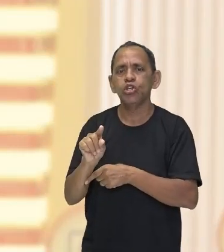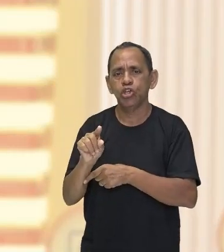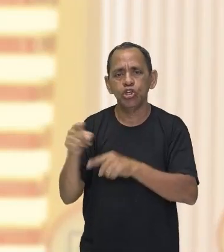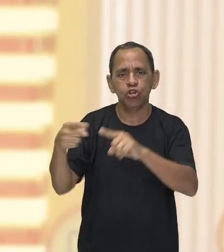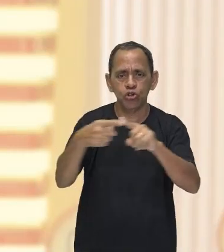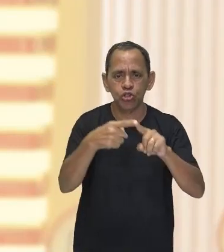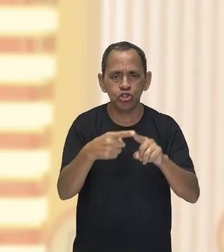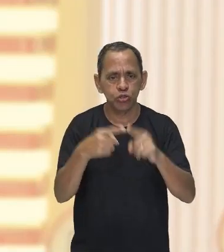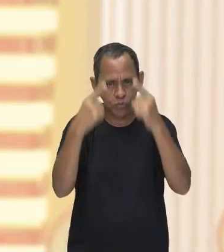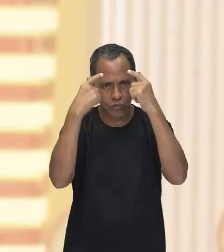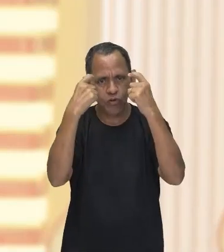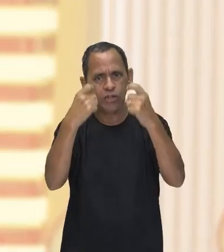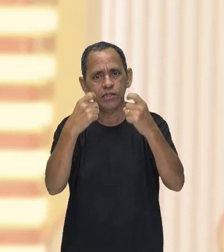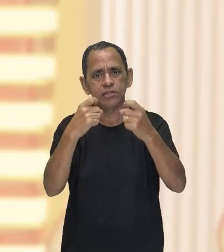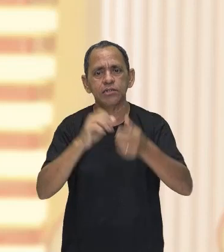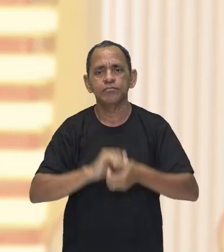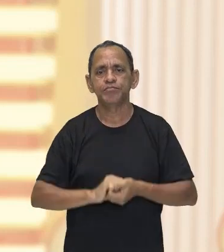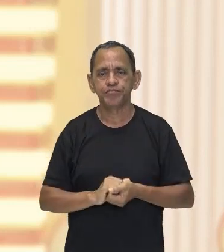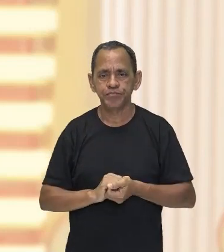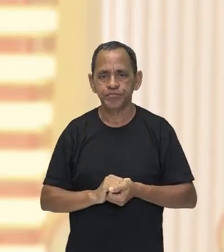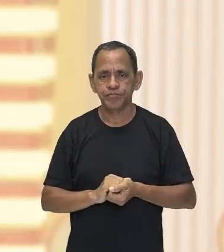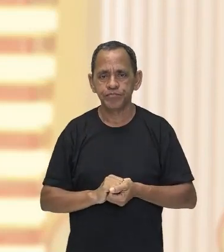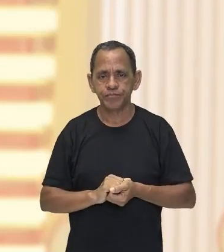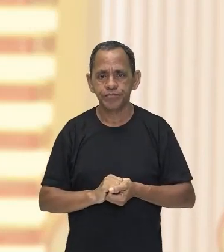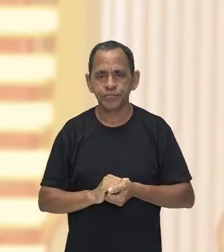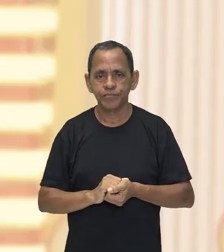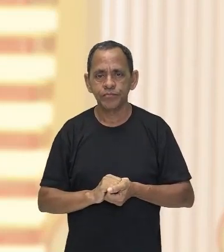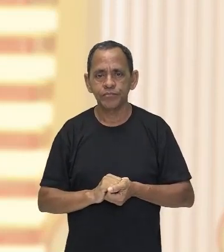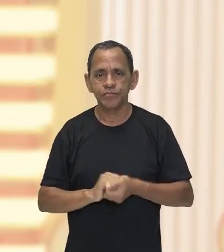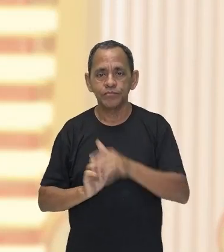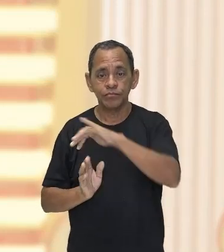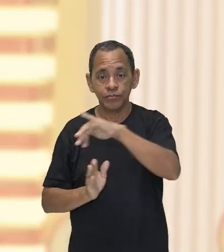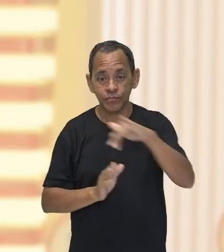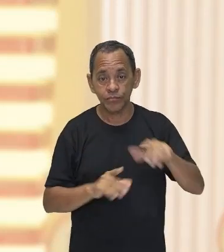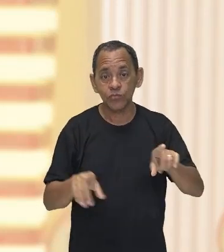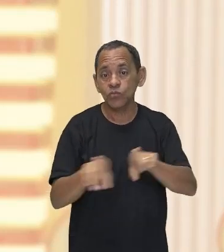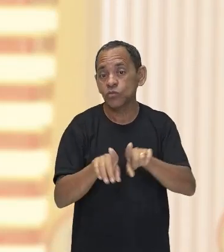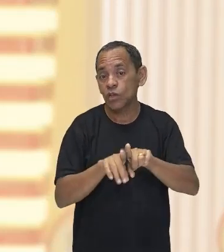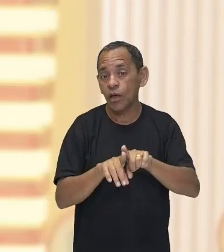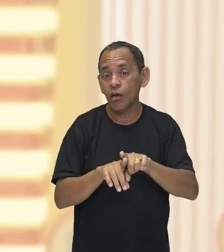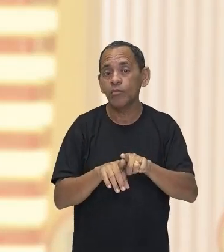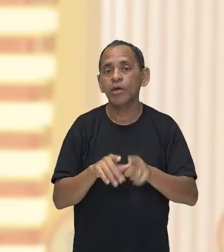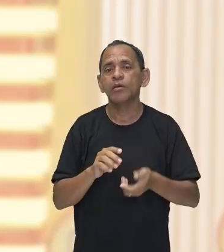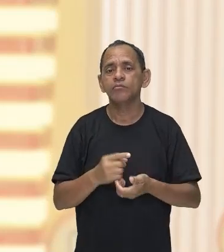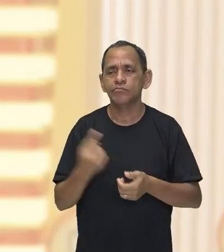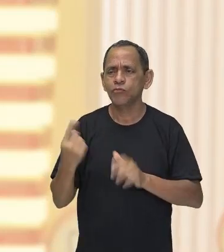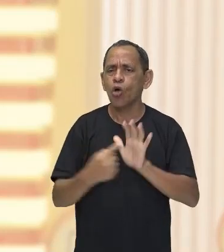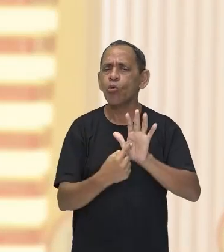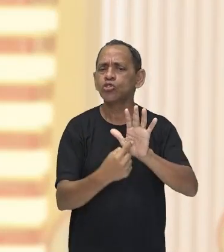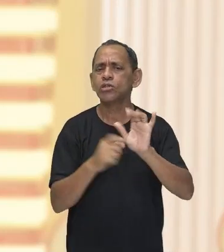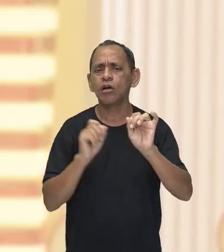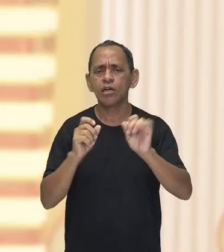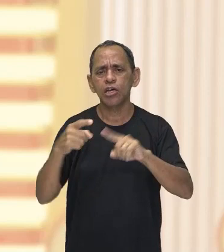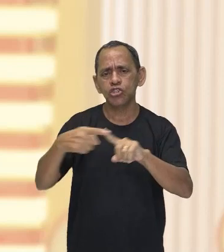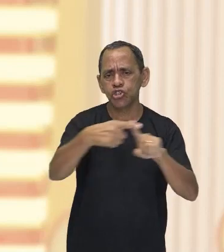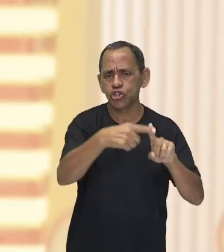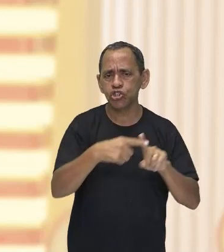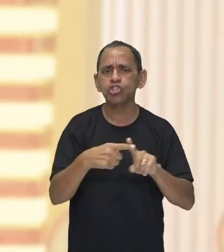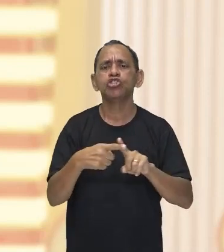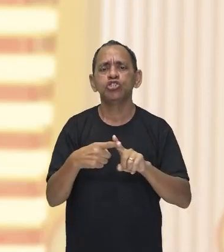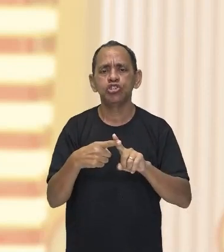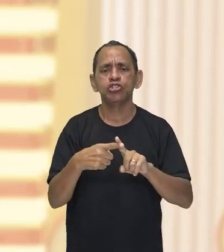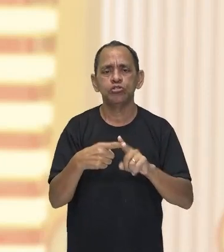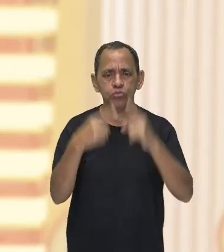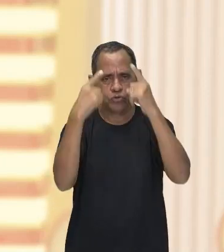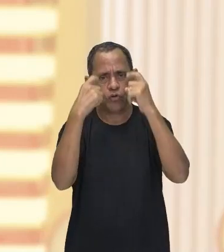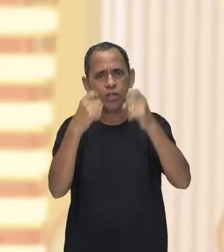índices, então, de violência, tá? E acompanhe comigo agora, temos, então, aí, trago para vocês os tipos de violência